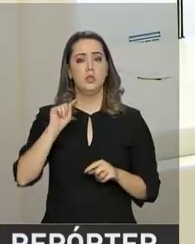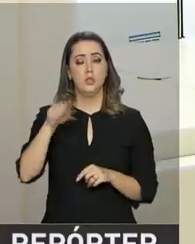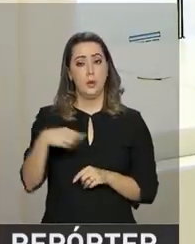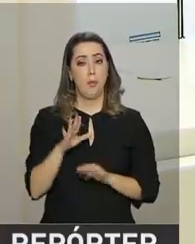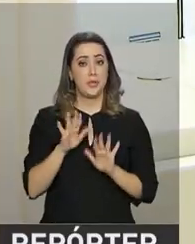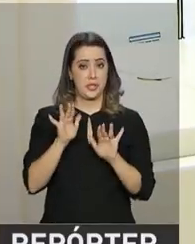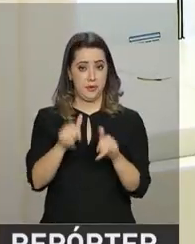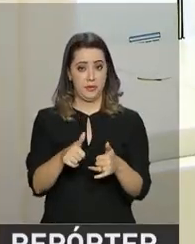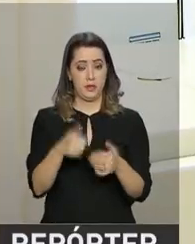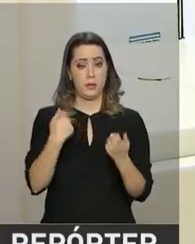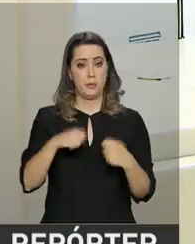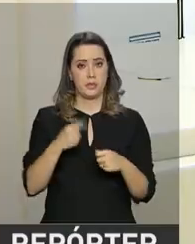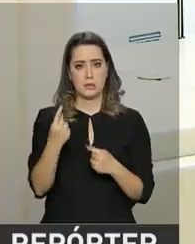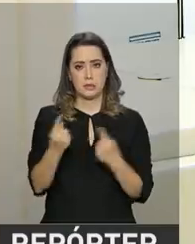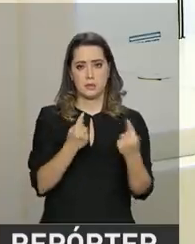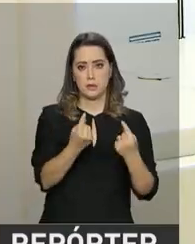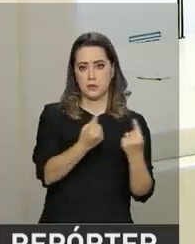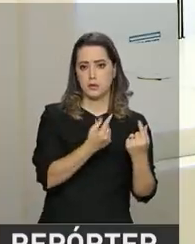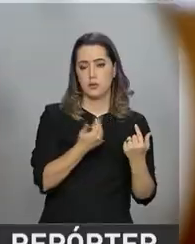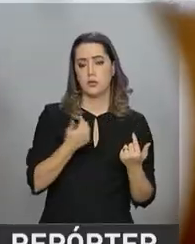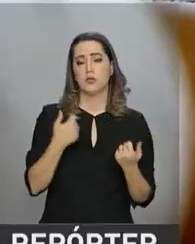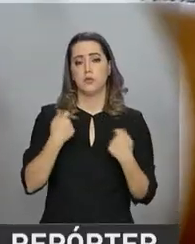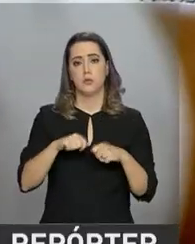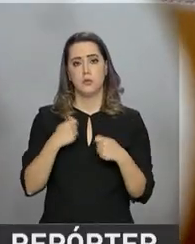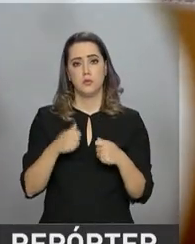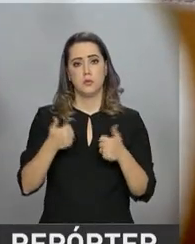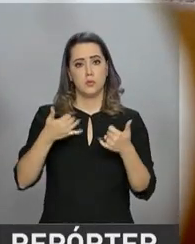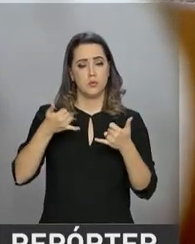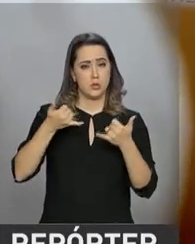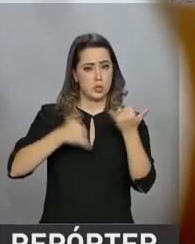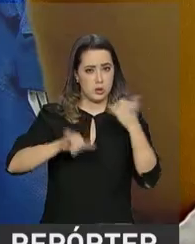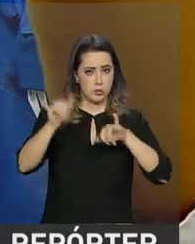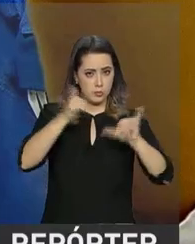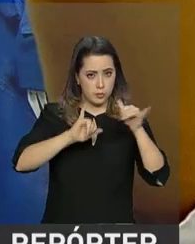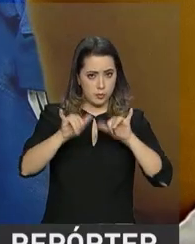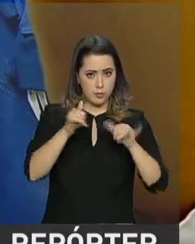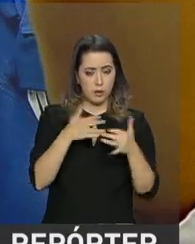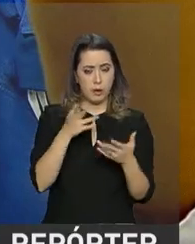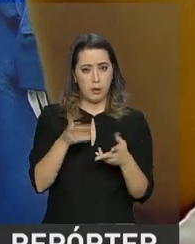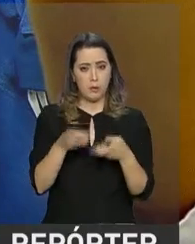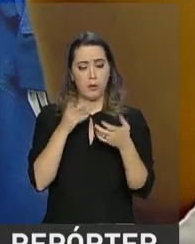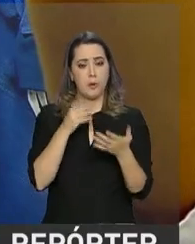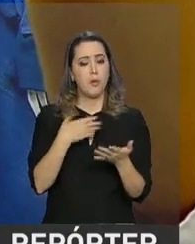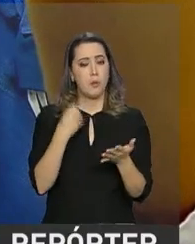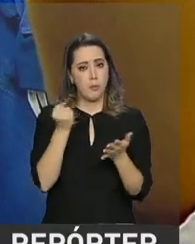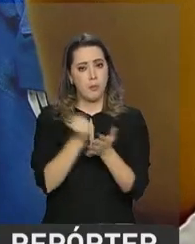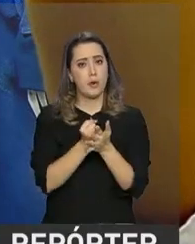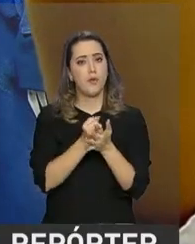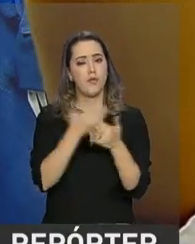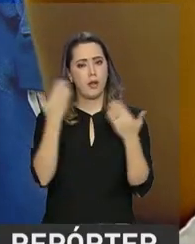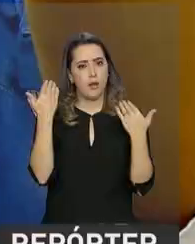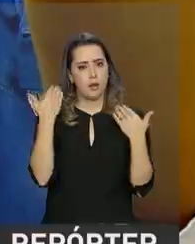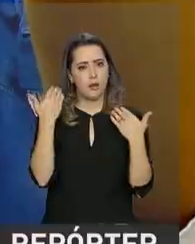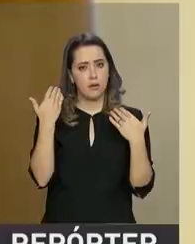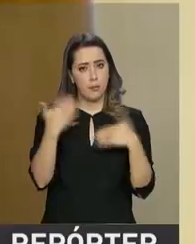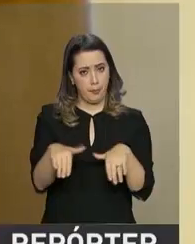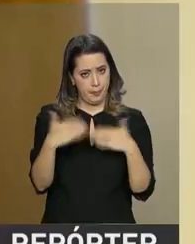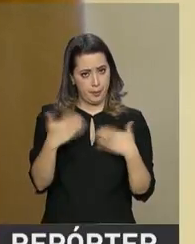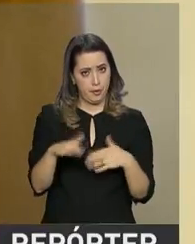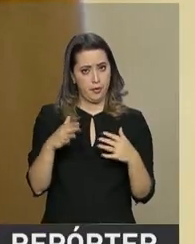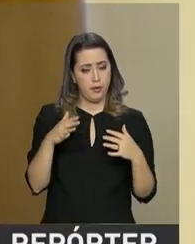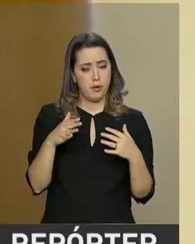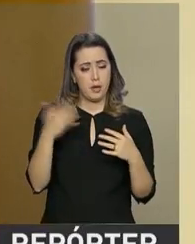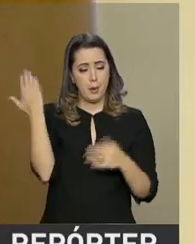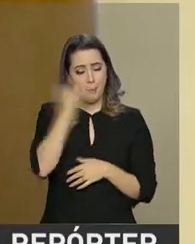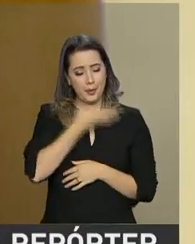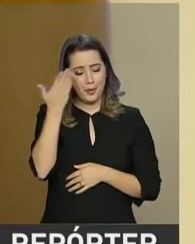ainda uma amostra para esse leite de cada pote pasteurizado para o laudo microbiológico. que vai atestar a qualidade sanitária desse produto e